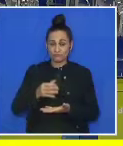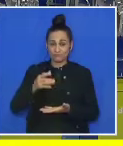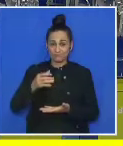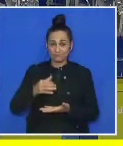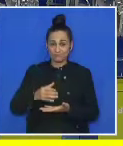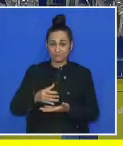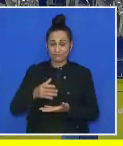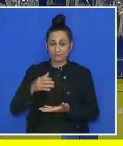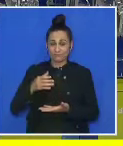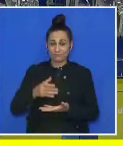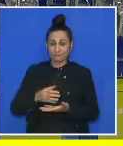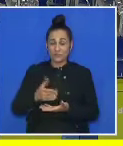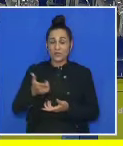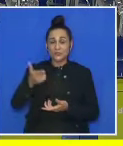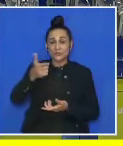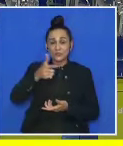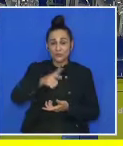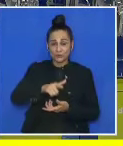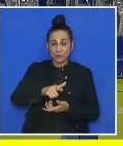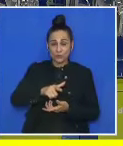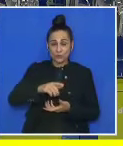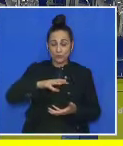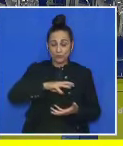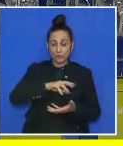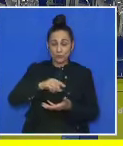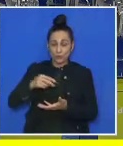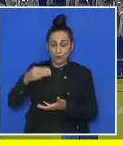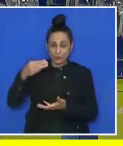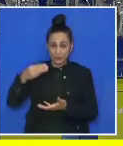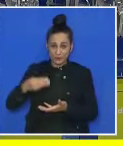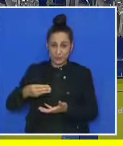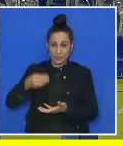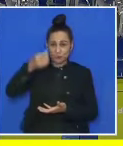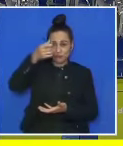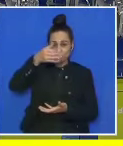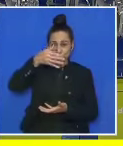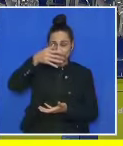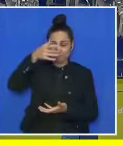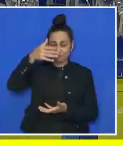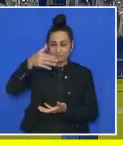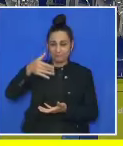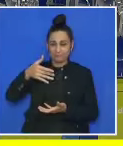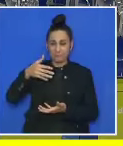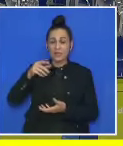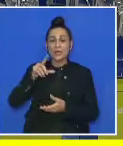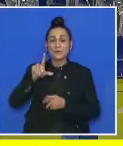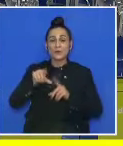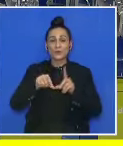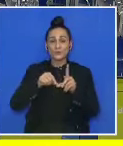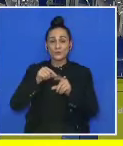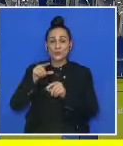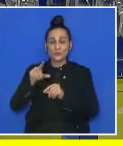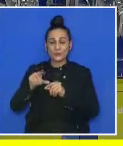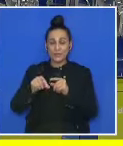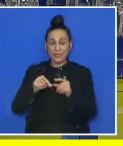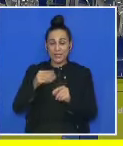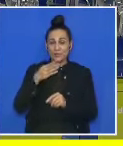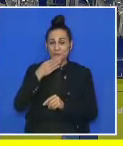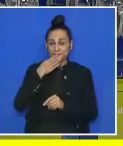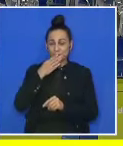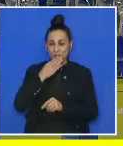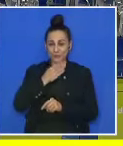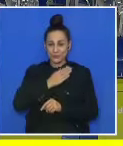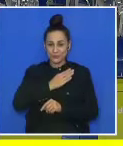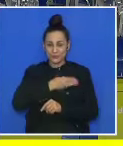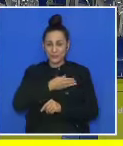As bolas serão colocadas em cima do globo número 3 para a realização do sorteio do time